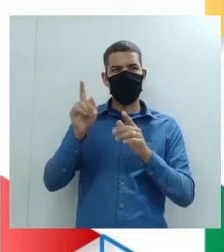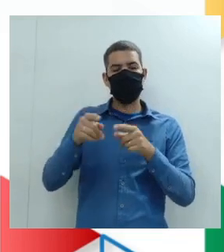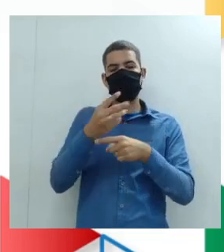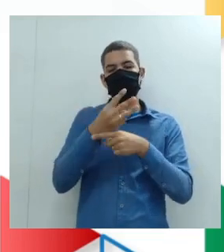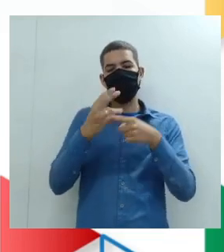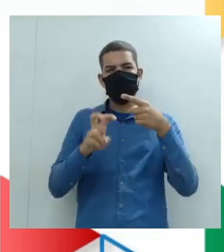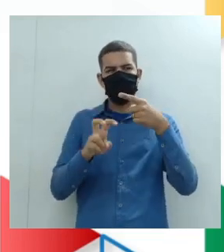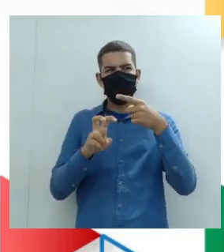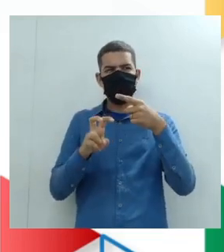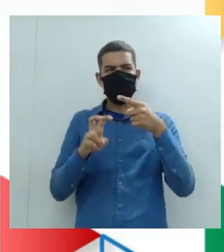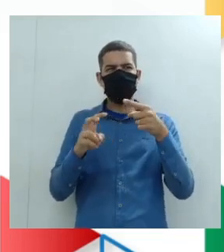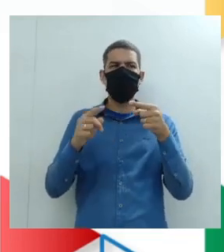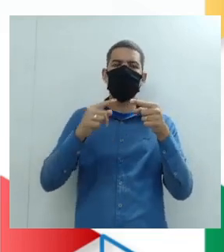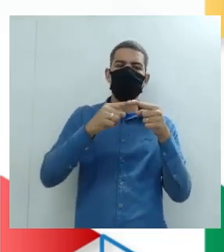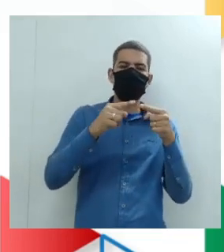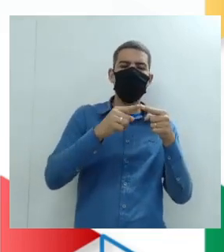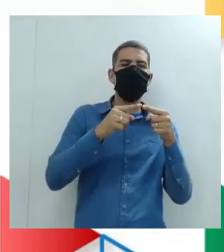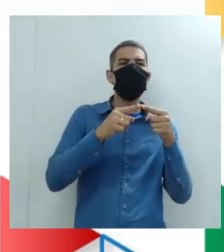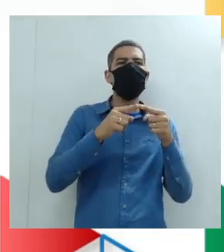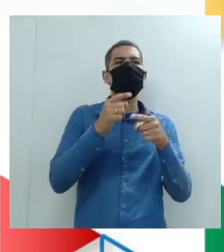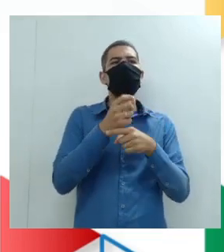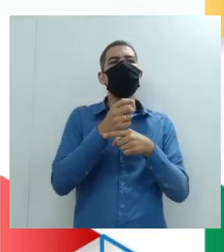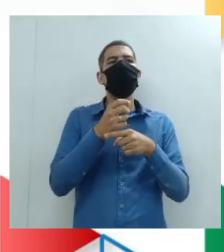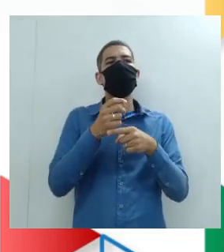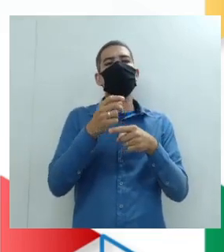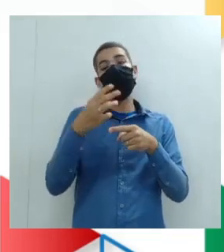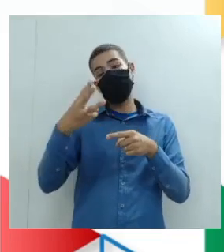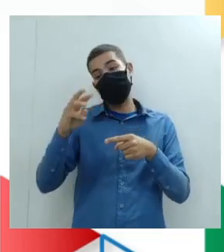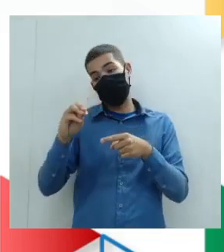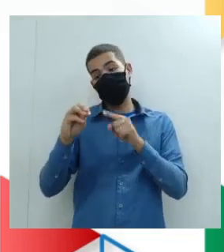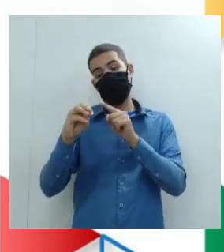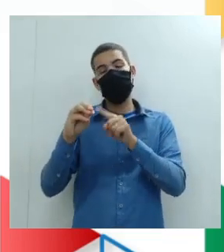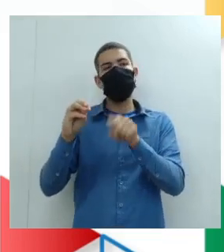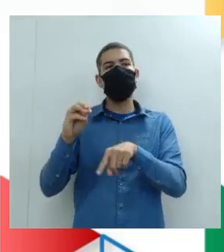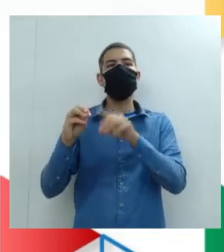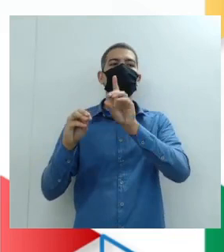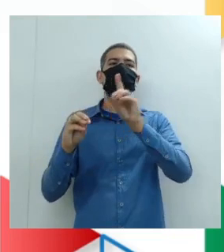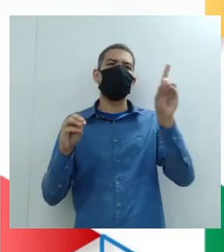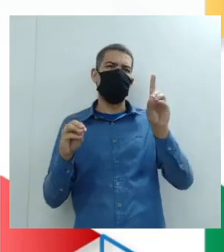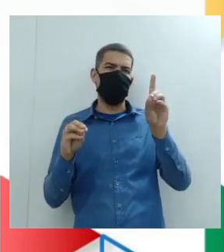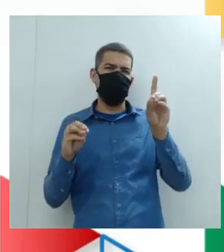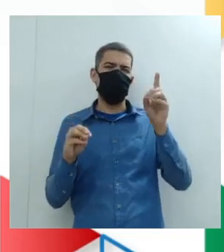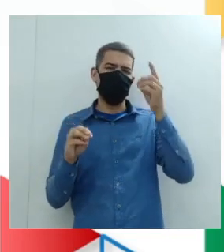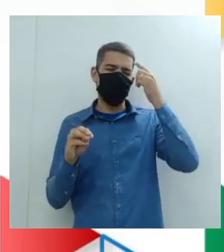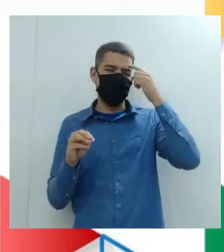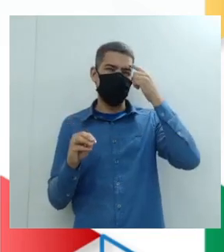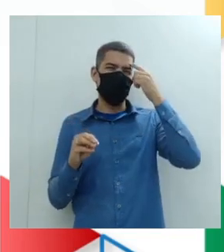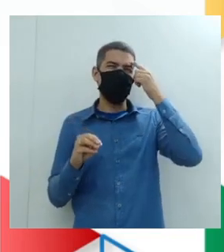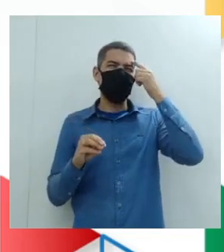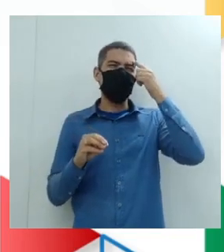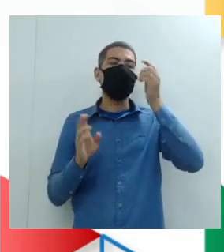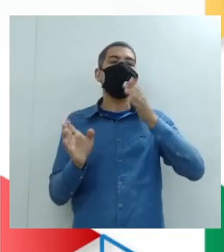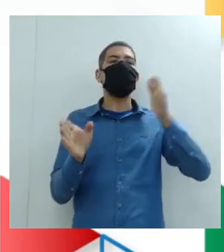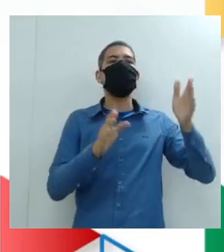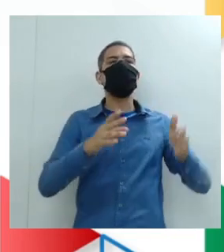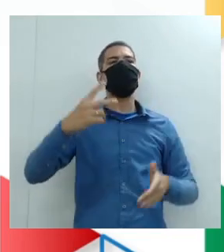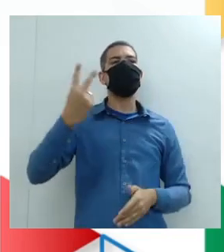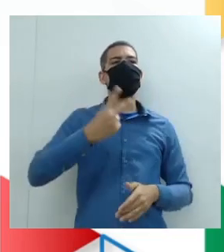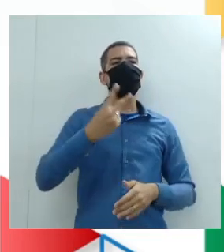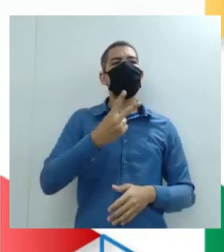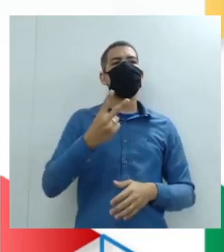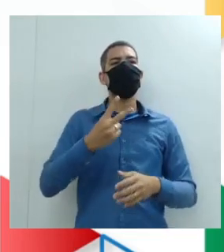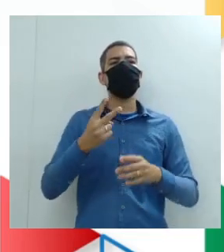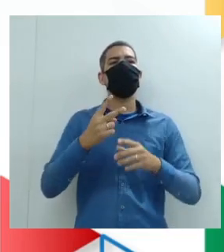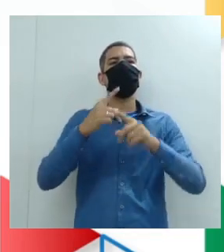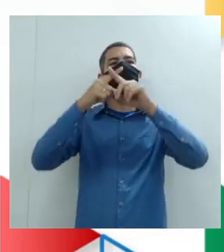3/5 era a fração e 30 dias o número de dias do mês de junho. Tranquilo? Segundo passo, multiplicamos